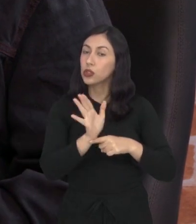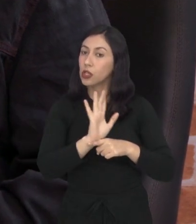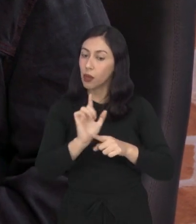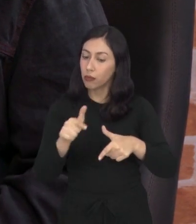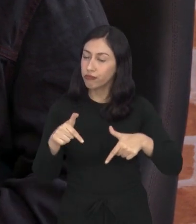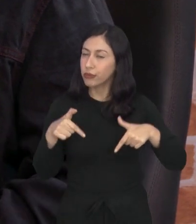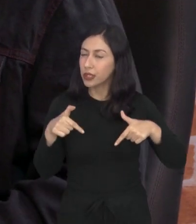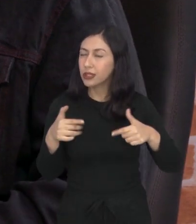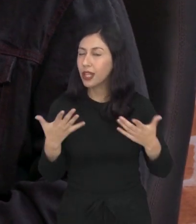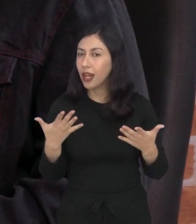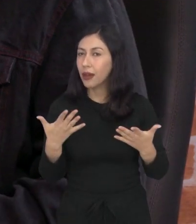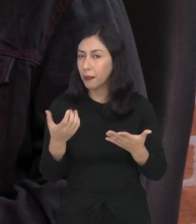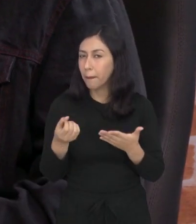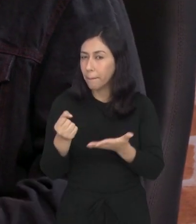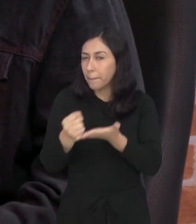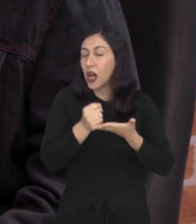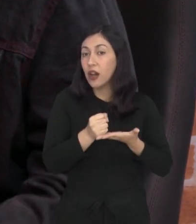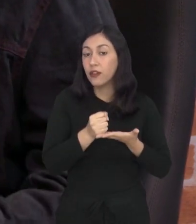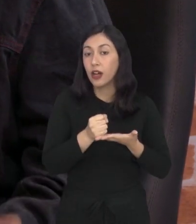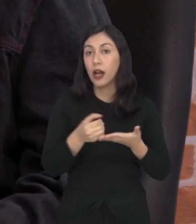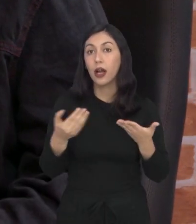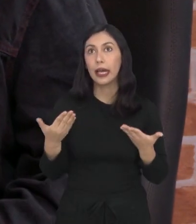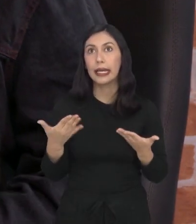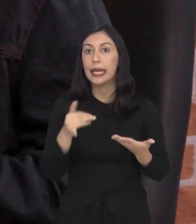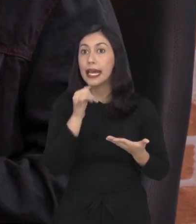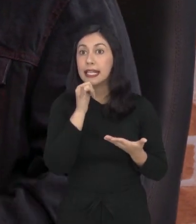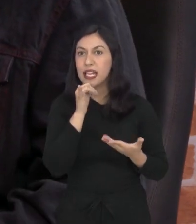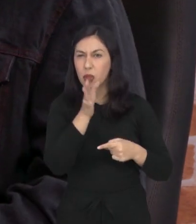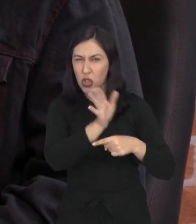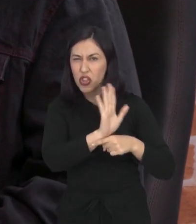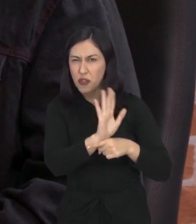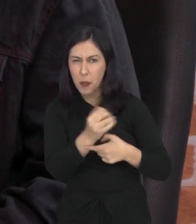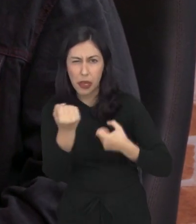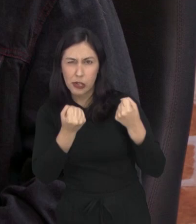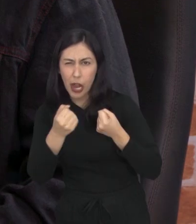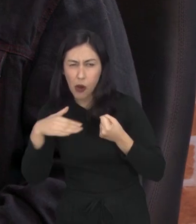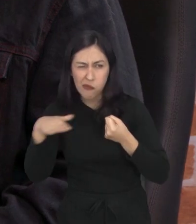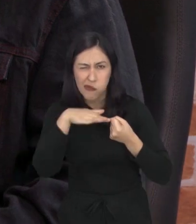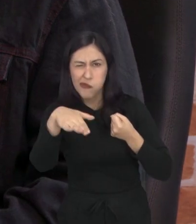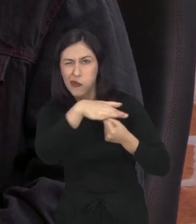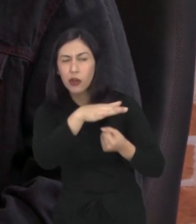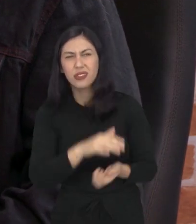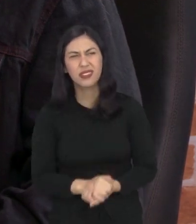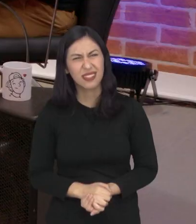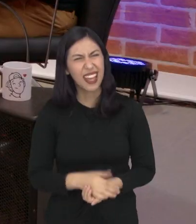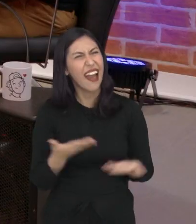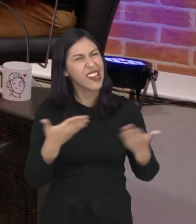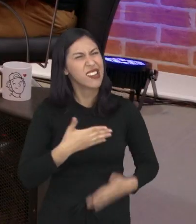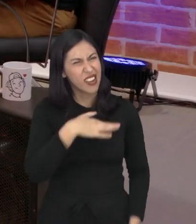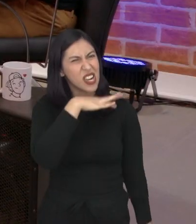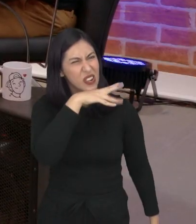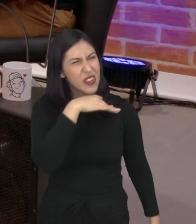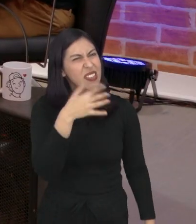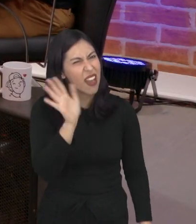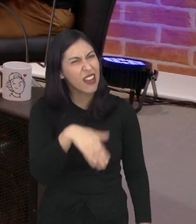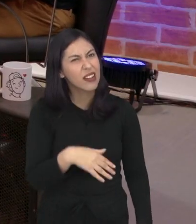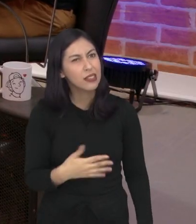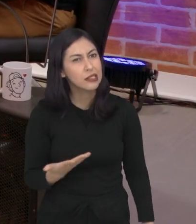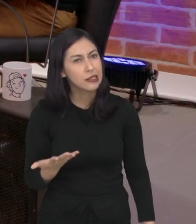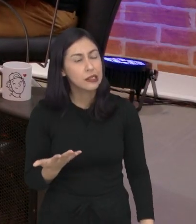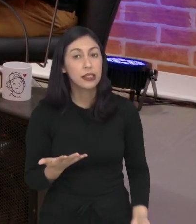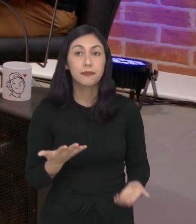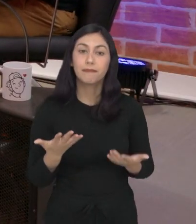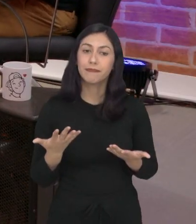as produtoras. Então, no caso, por exemplo, teve o Velozes e Furiosos, eu fui assistir um pouco antes para poder falar também já tá ficando bicheira, hein? Velozes